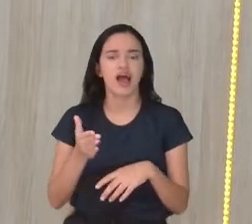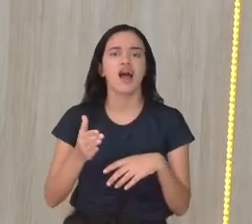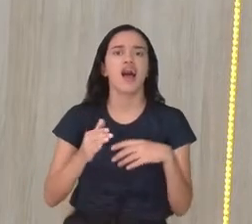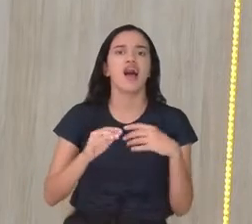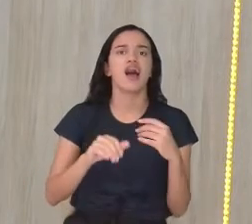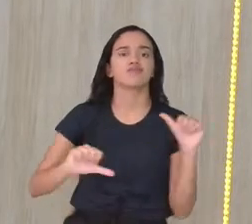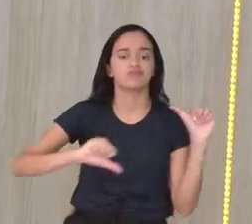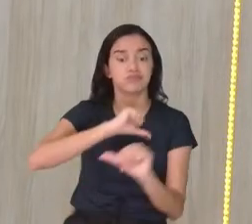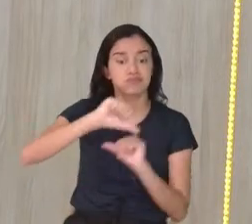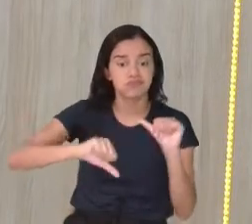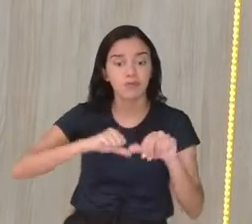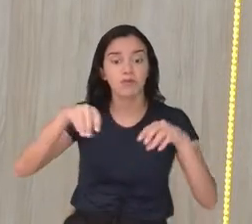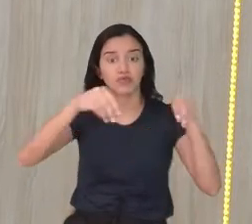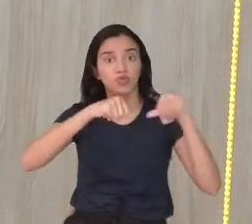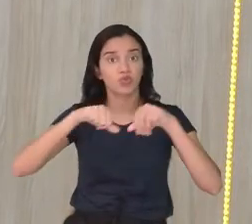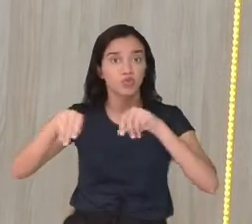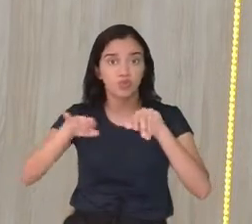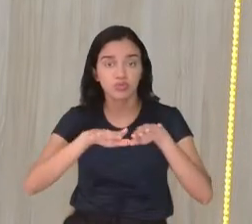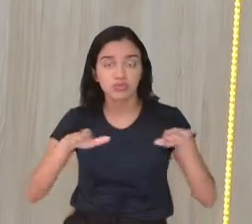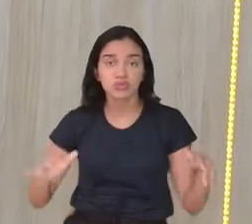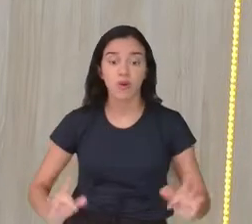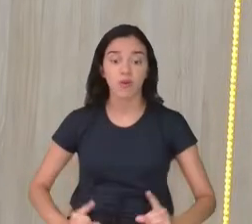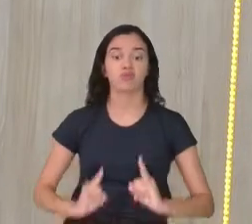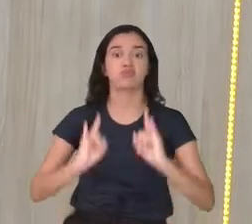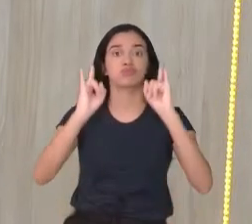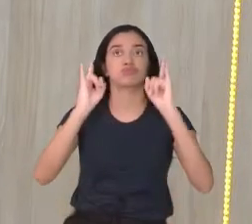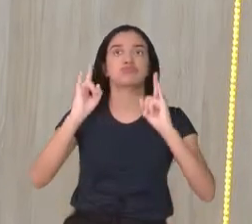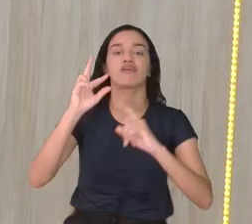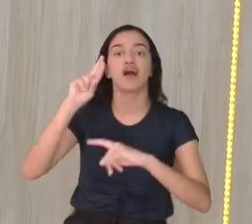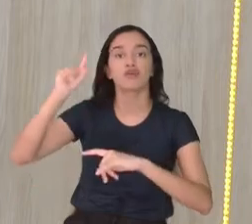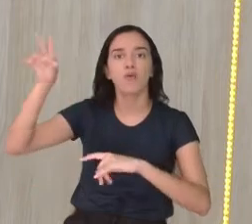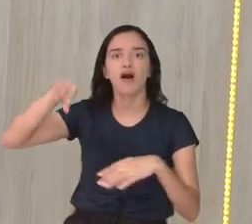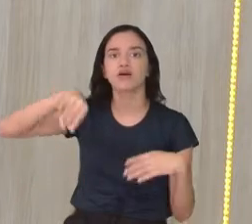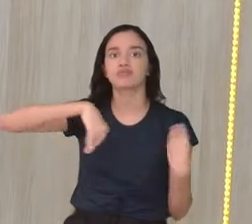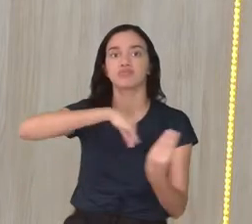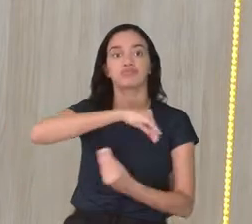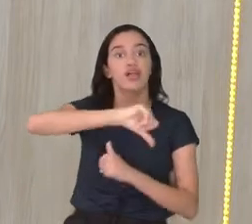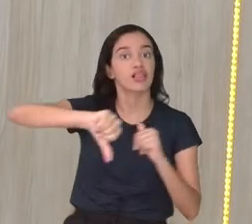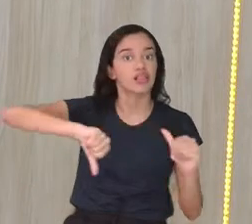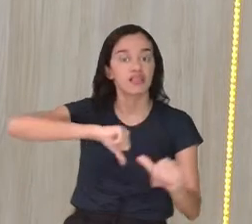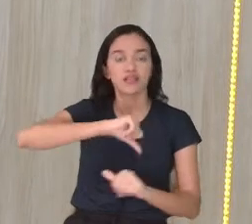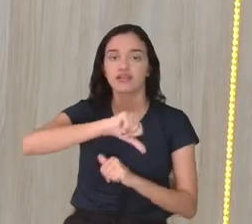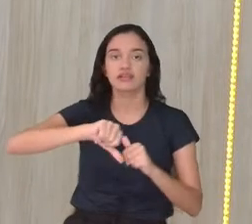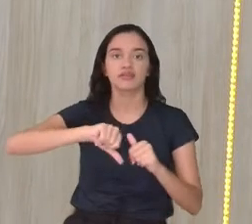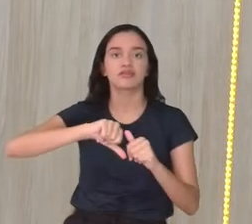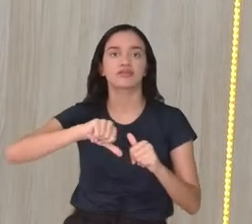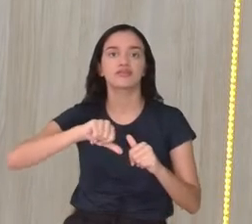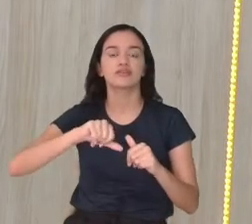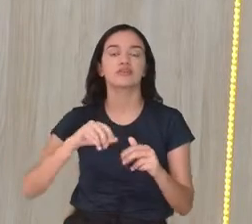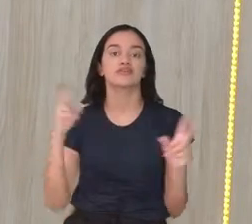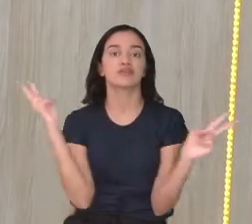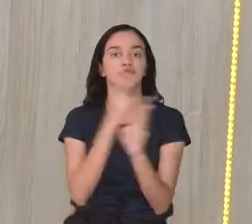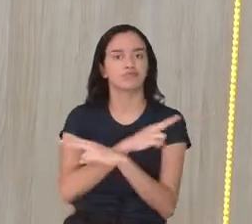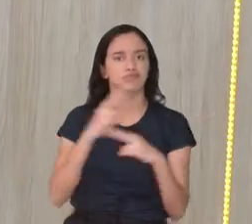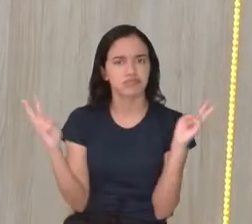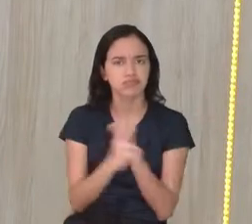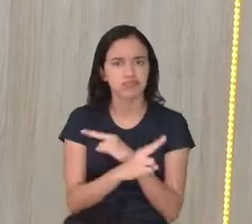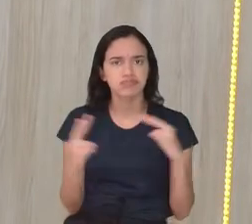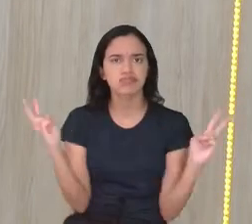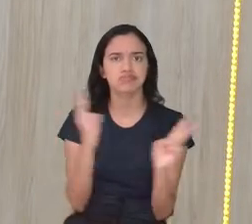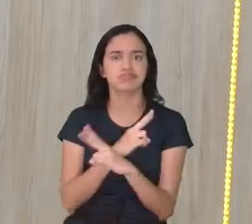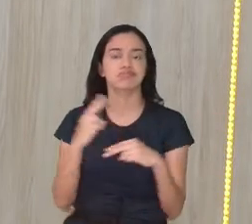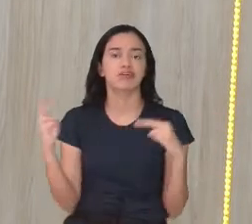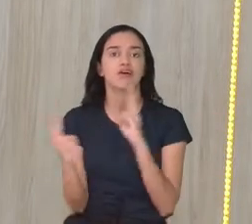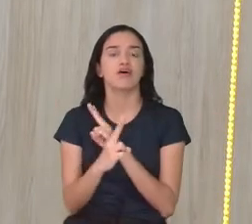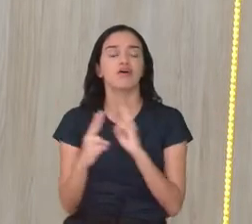vem o crescimento das cidades, né, os prédios. Aí o ar não tem como circular, a tendência é o quê? Também tem a questão das emissões de gases, né? Vai ficando o